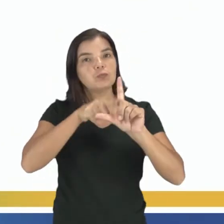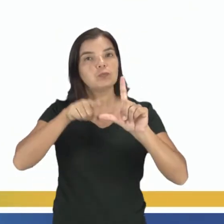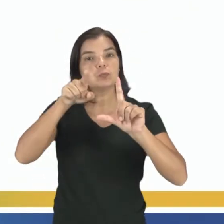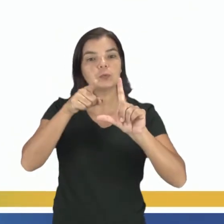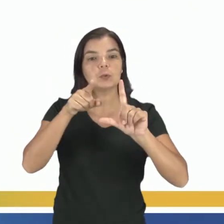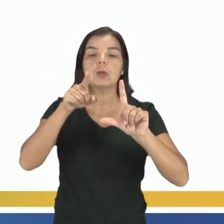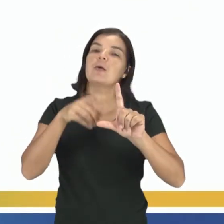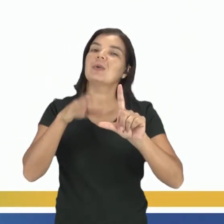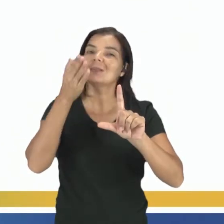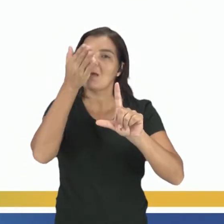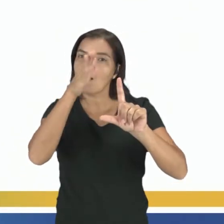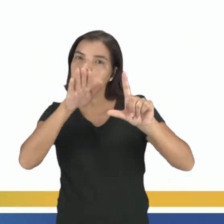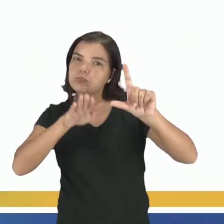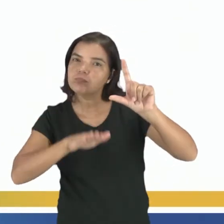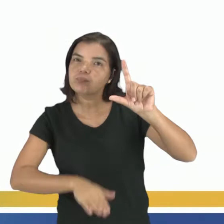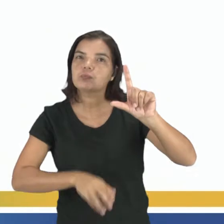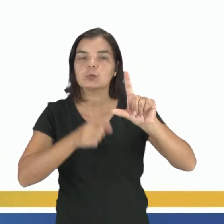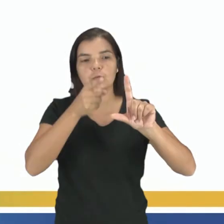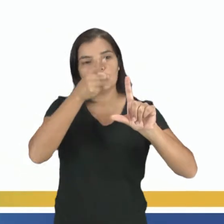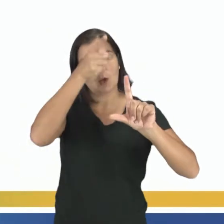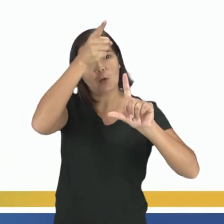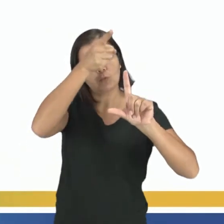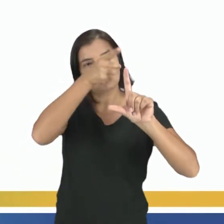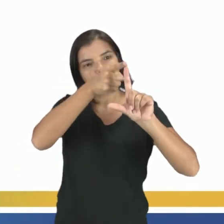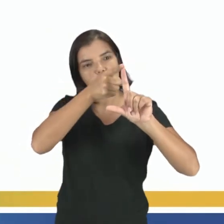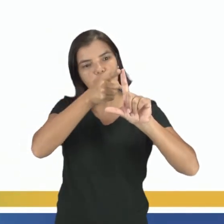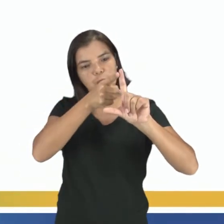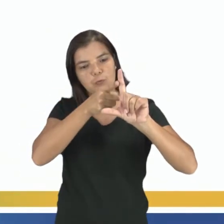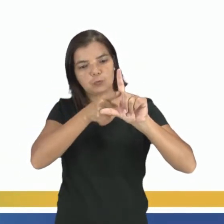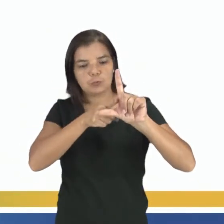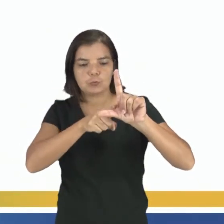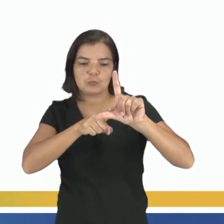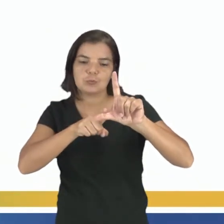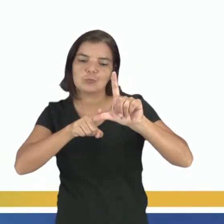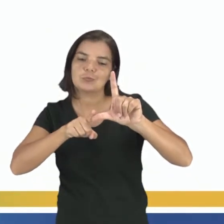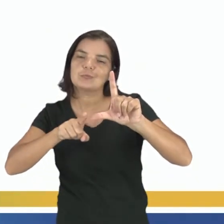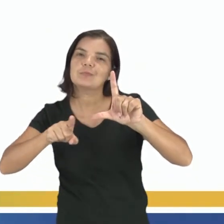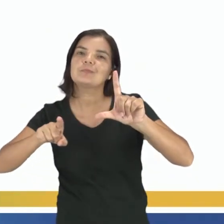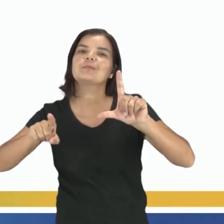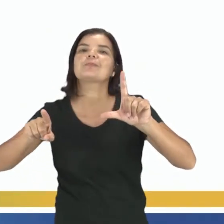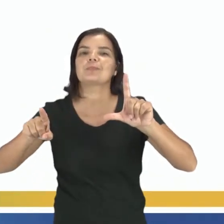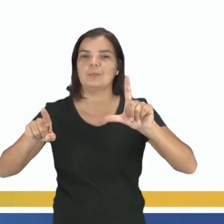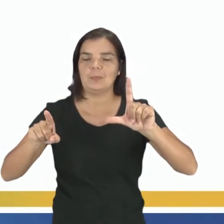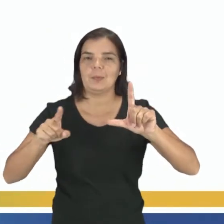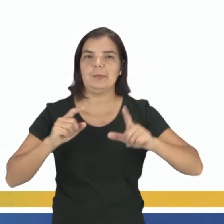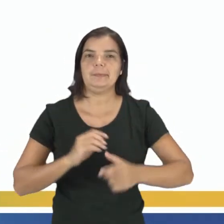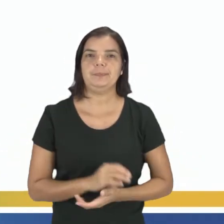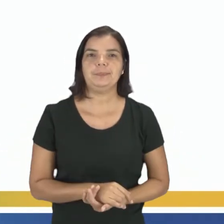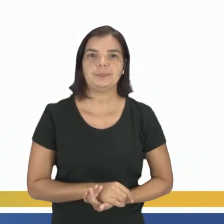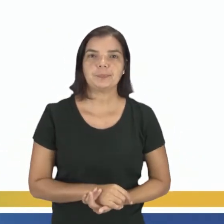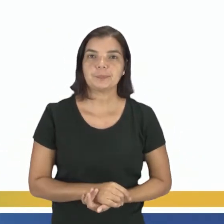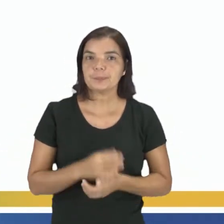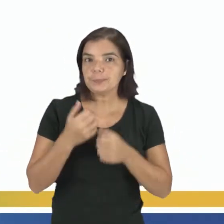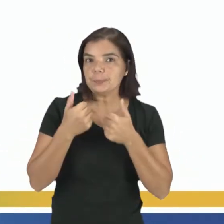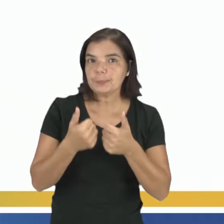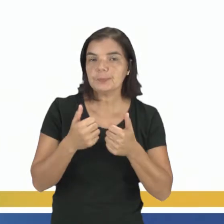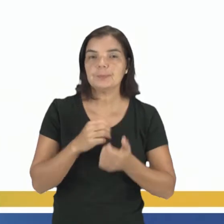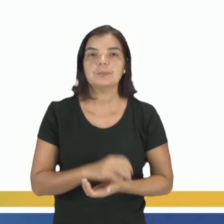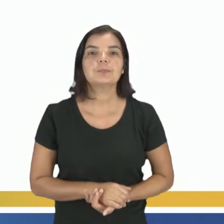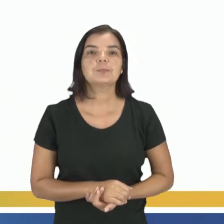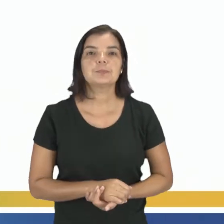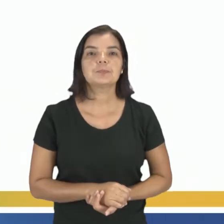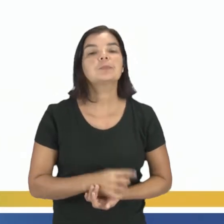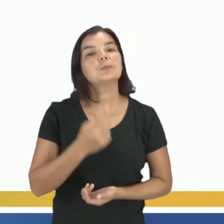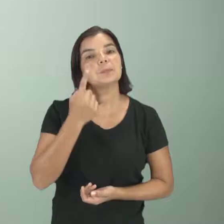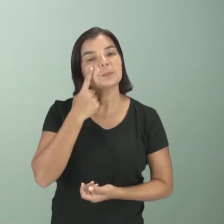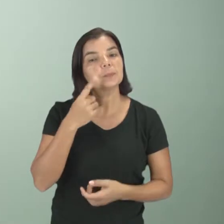será decrescente, tá? Tanto função quanto gráfico serão aí considerados decrescentes, beleza?